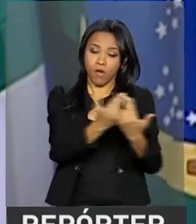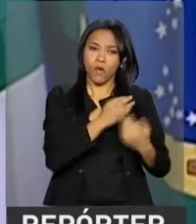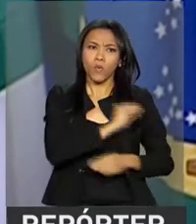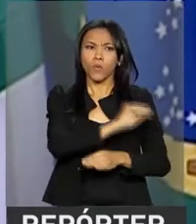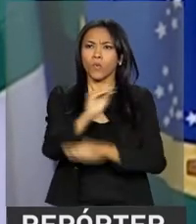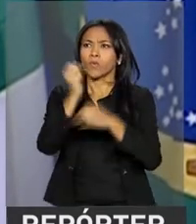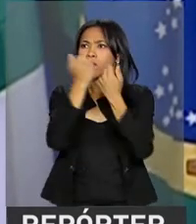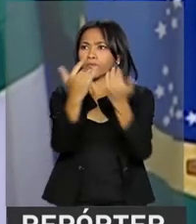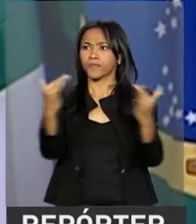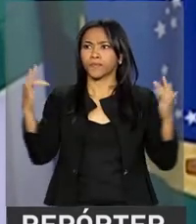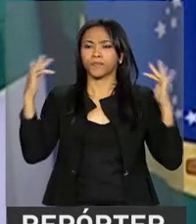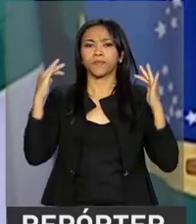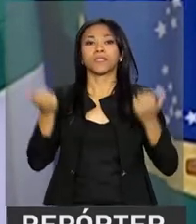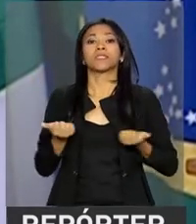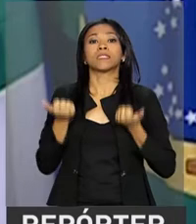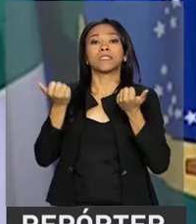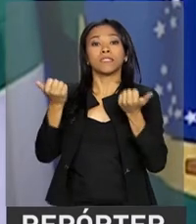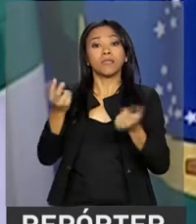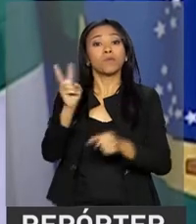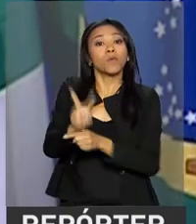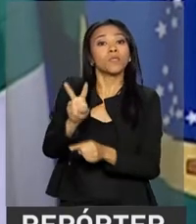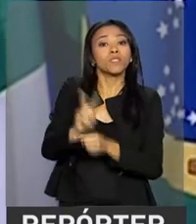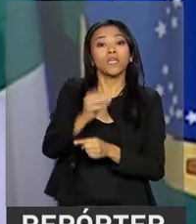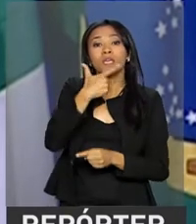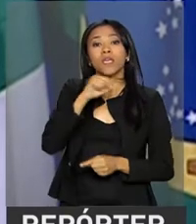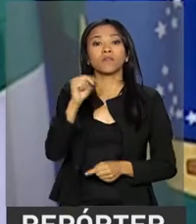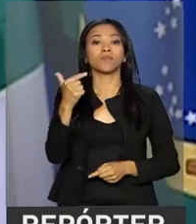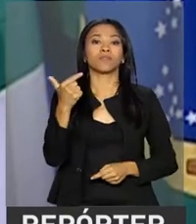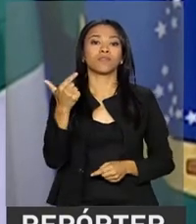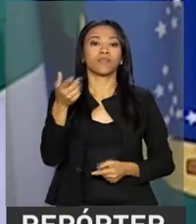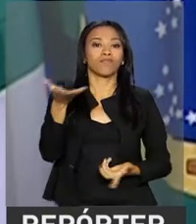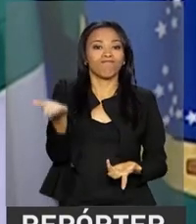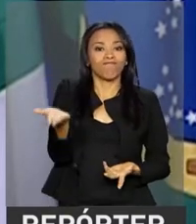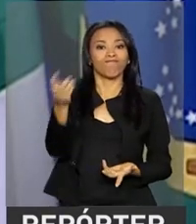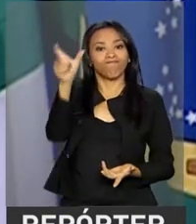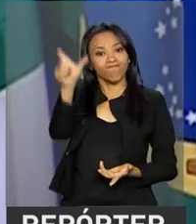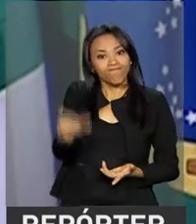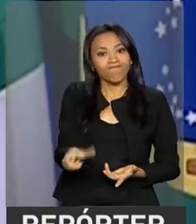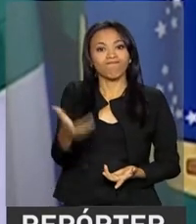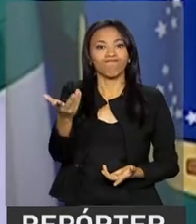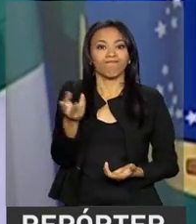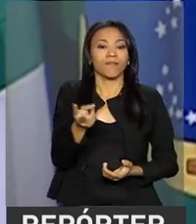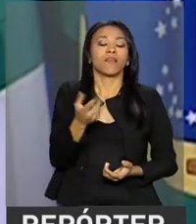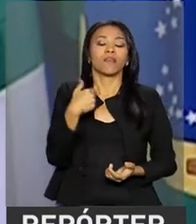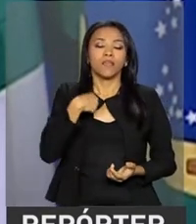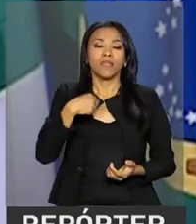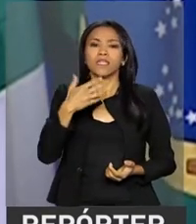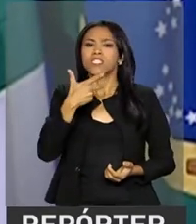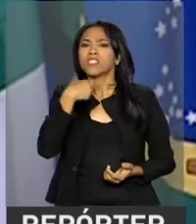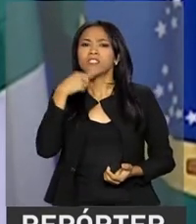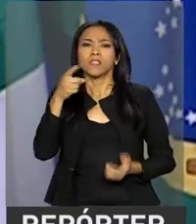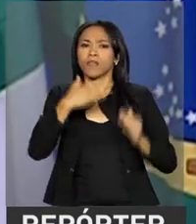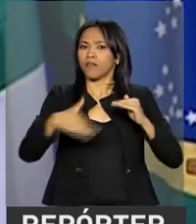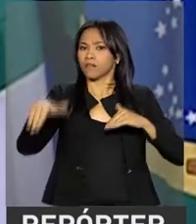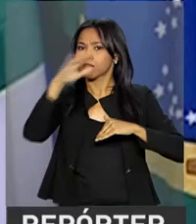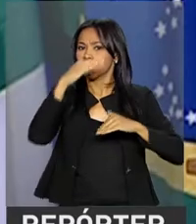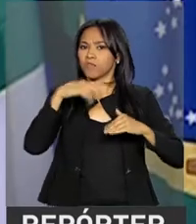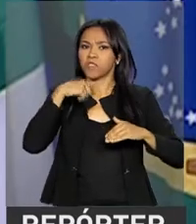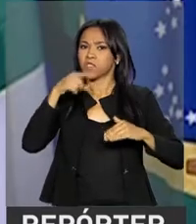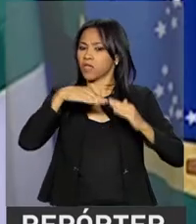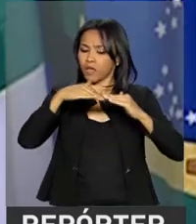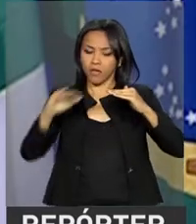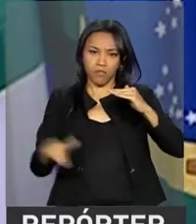voz a quem não a tem e garantir que ninguém esteja acima da lei e ninguém esteja